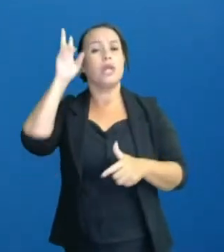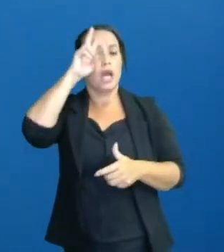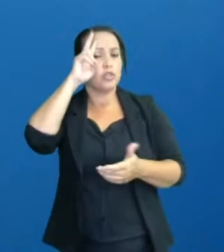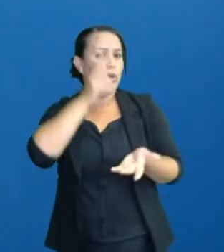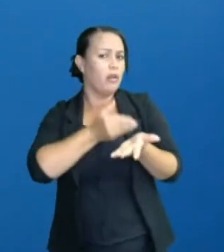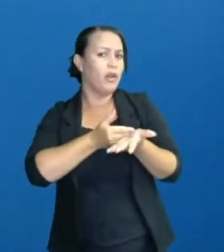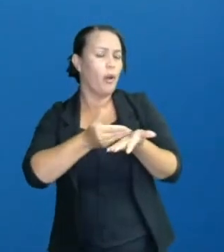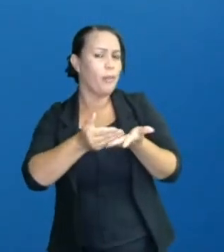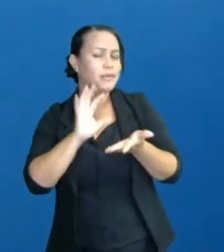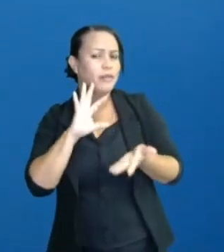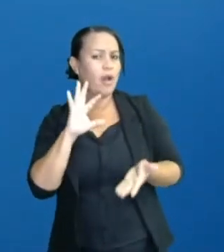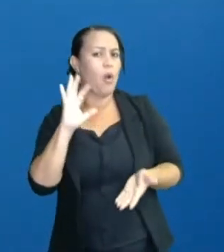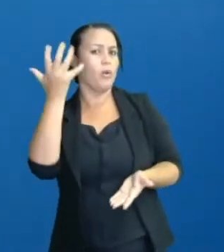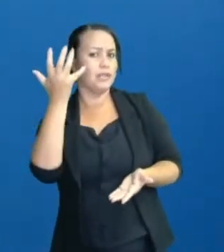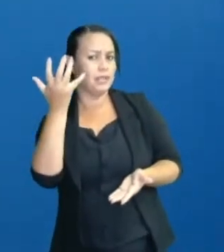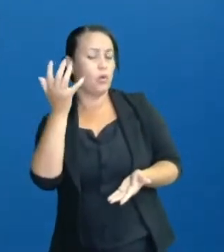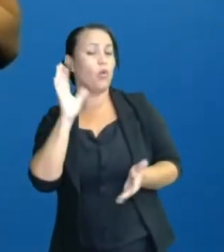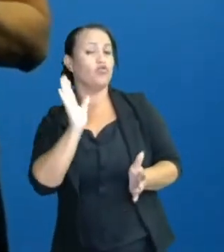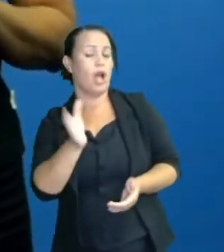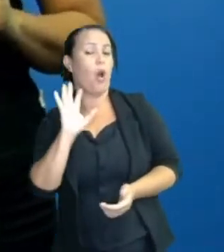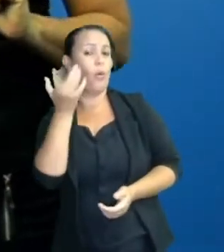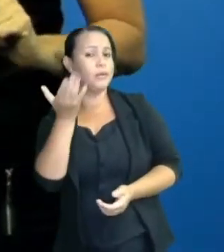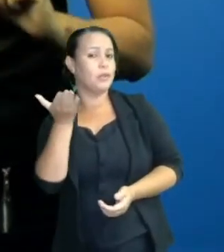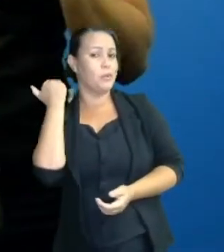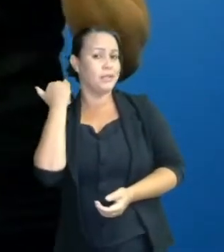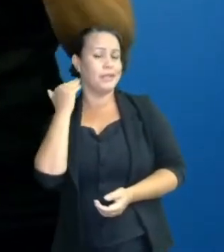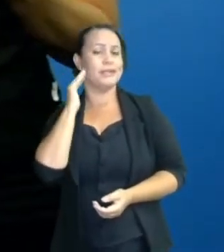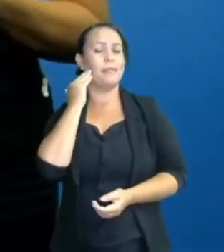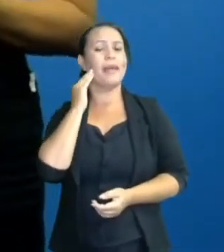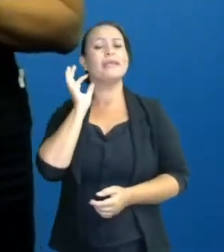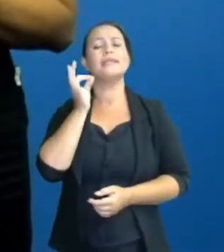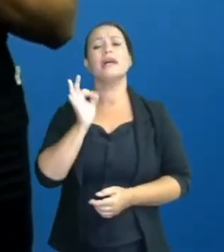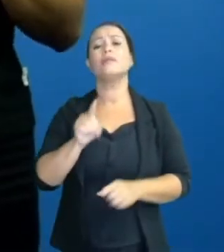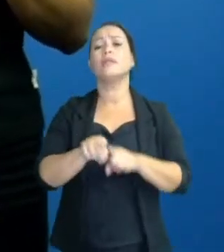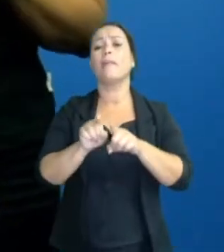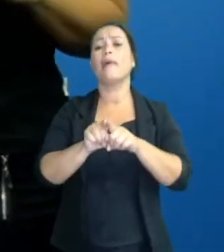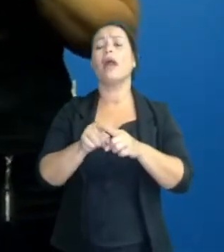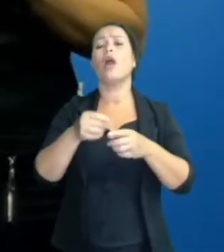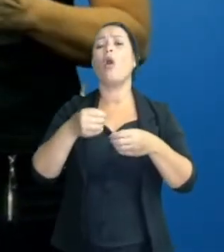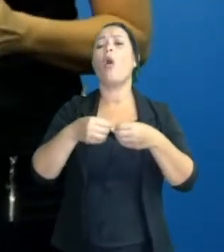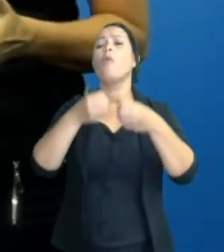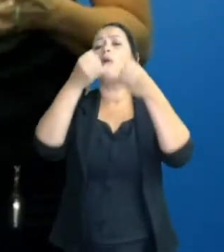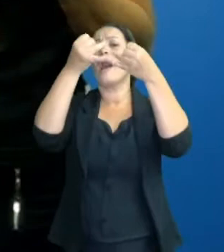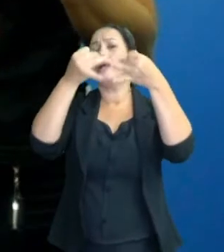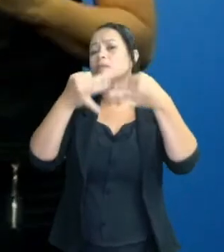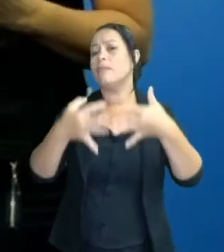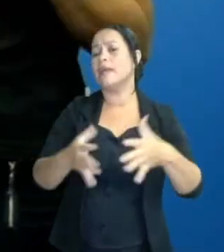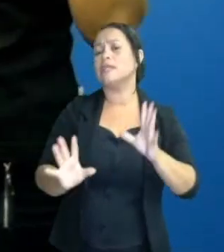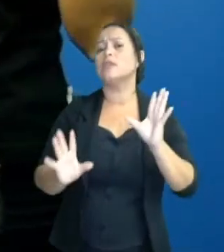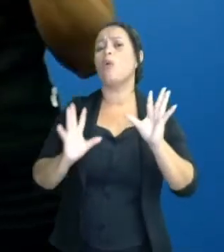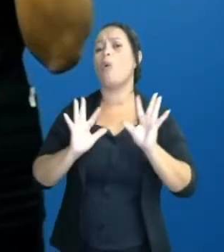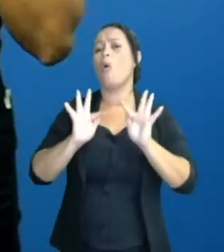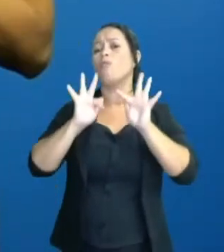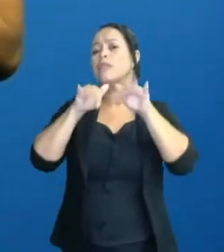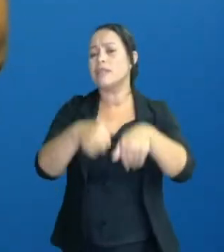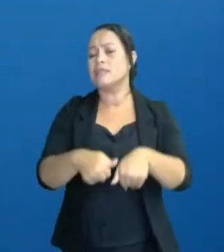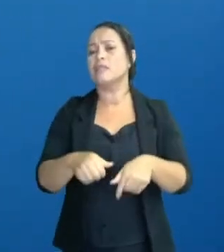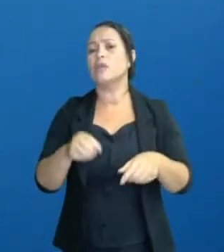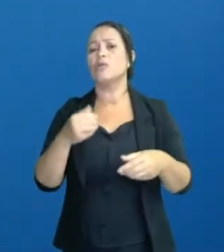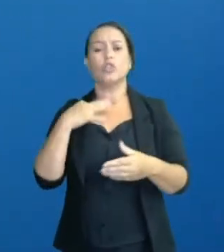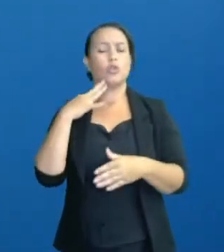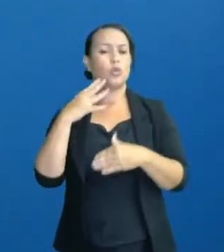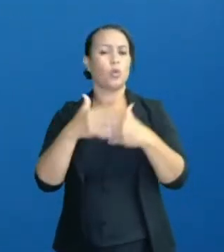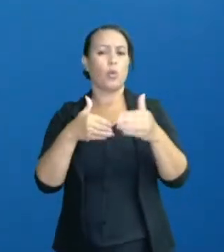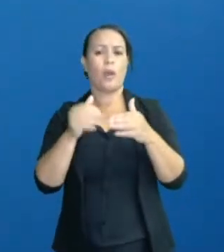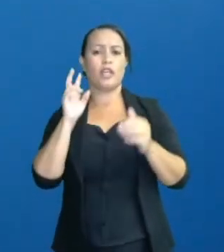história está acontecendo ou aconteceu, tá certo? E o desfecho, que é a conclusão de toda e qualquer